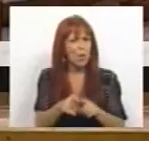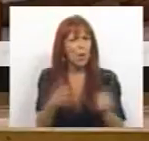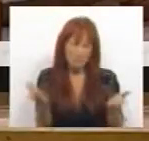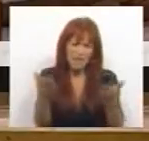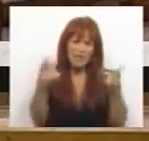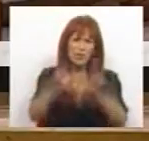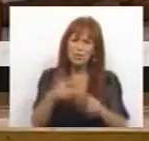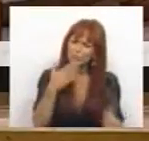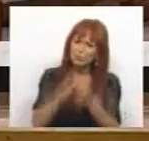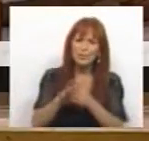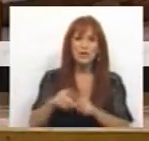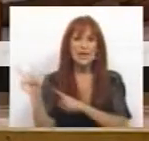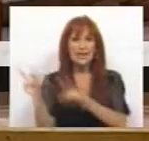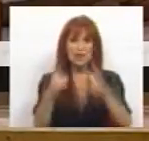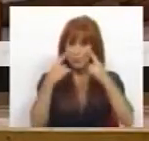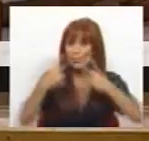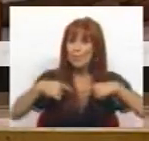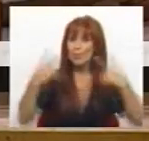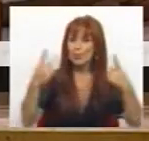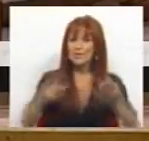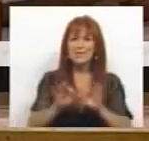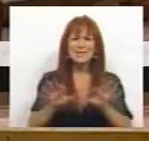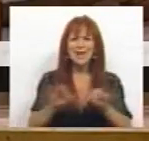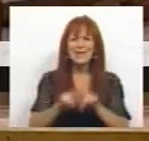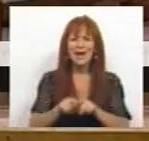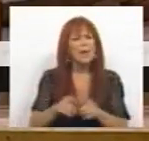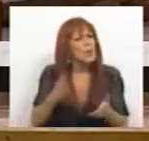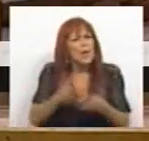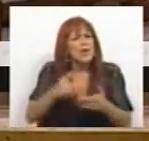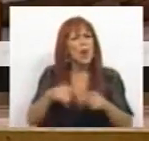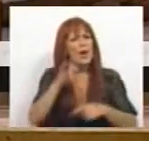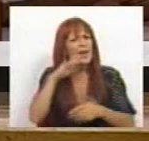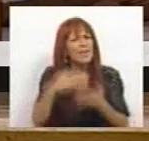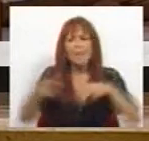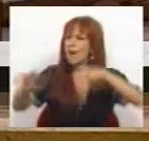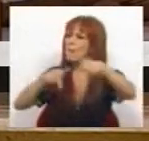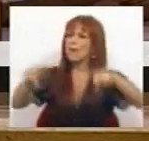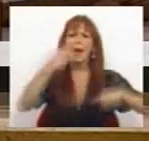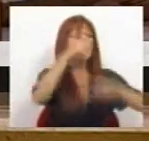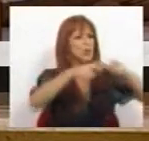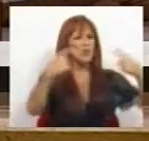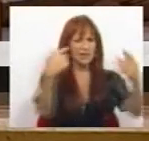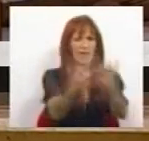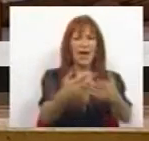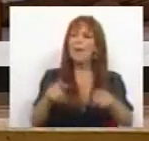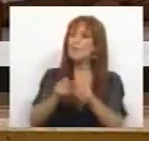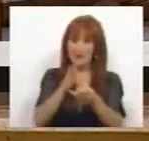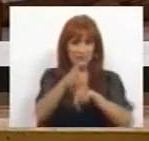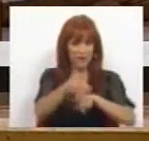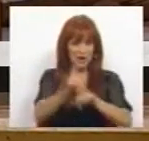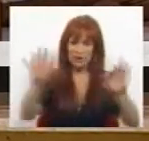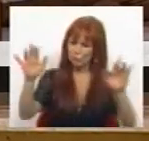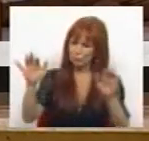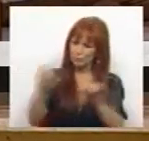estímulos à utilização dos transportes públicos como forma não só de garantir a mobilidade das pessoas, mas também, por essa via,